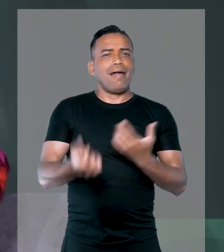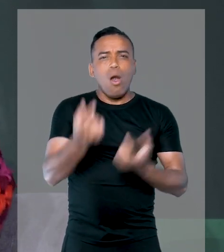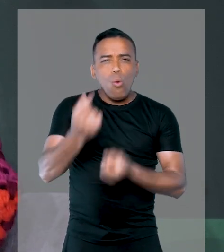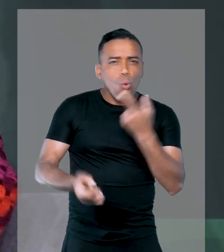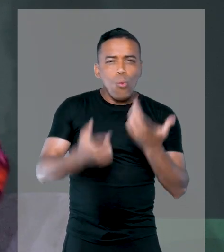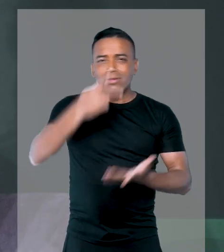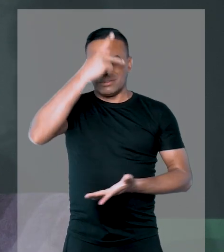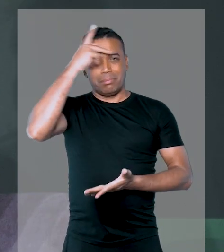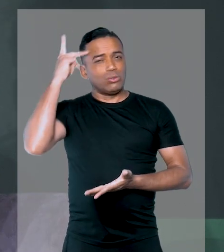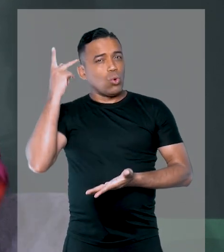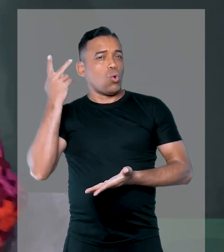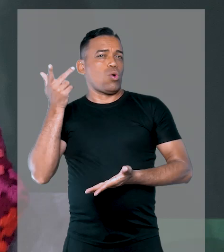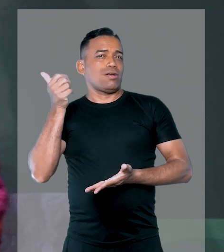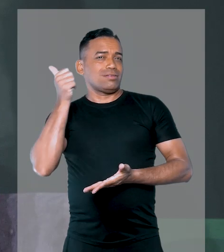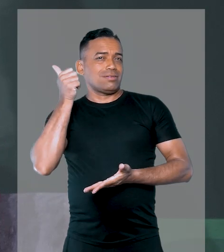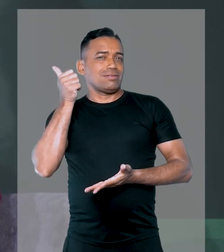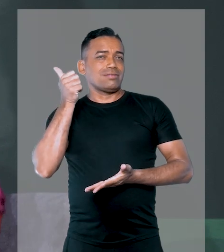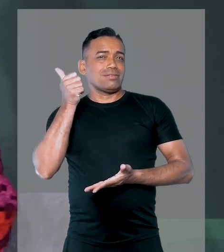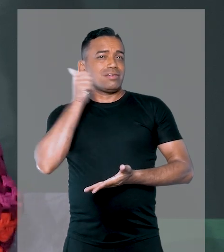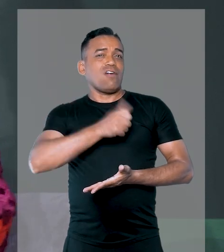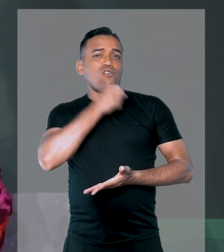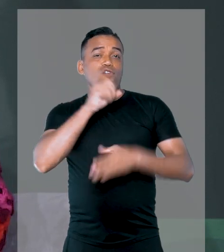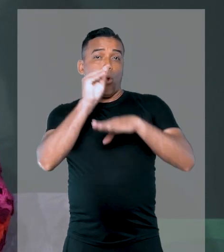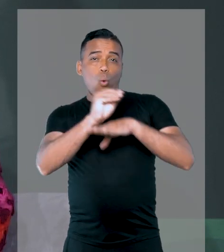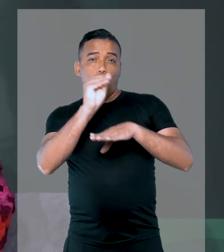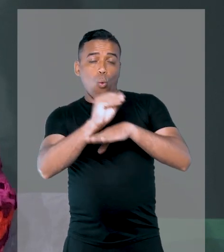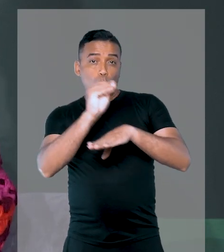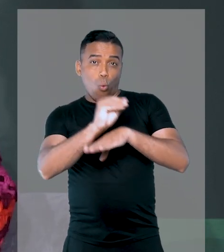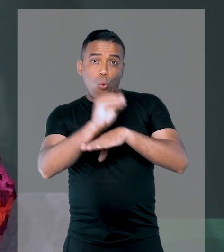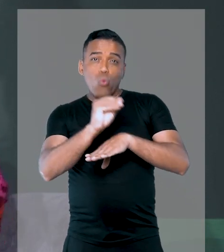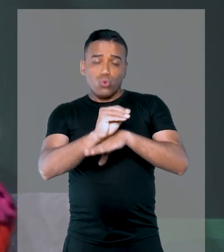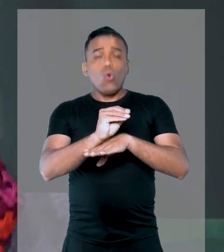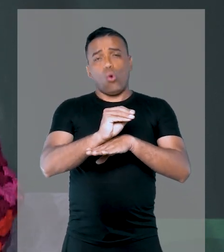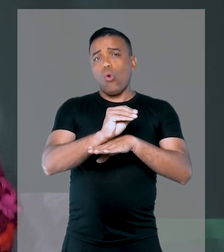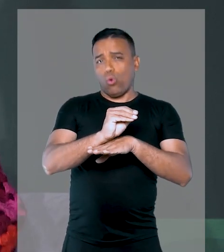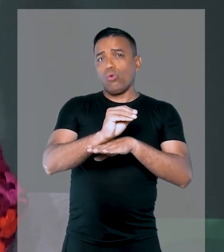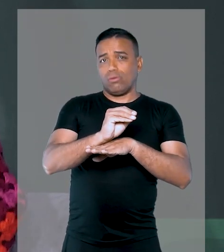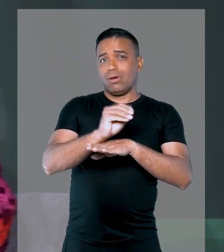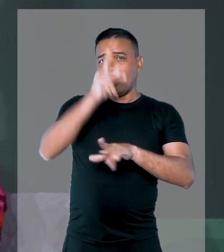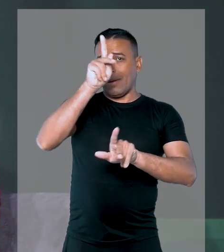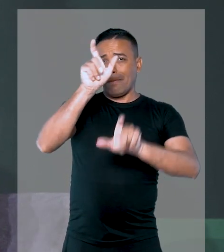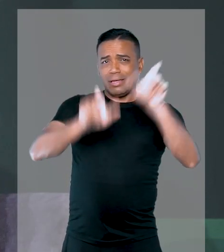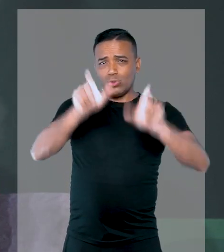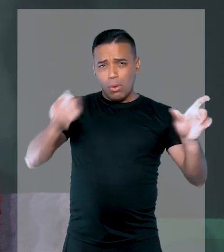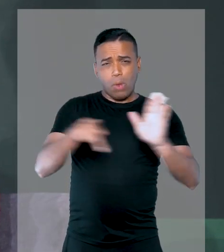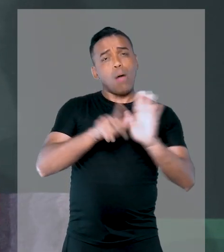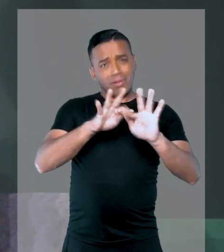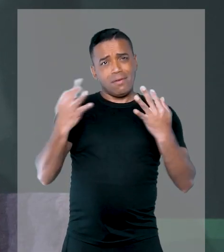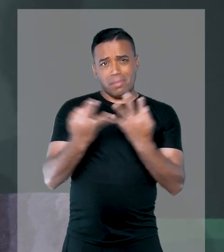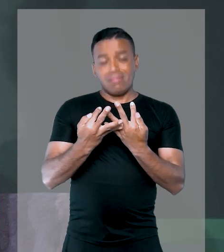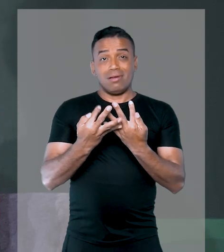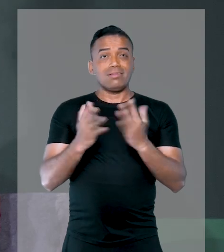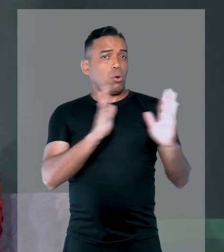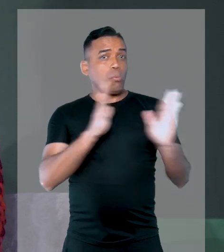alguns pacientes, que eu digo, que são alguns familiares que a minha avó teve que cuidar ao longo da vida, né? E aí esse é